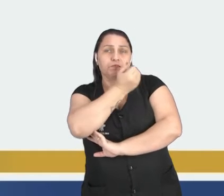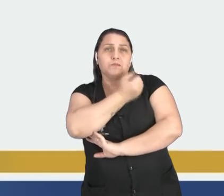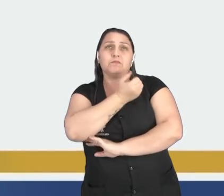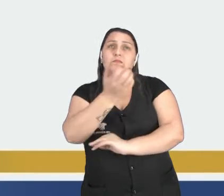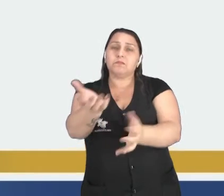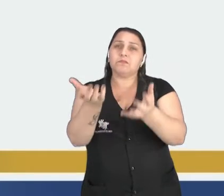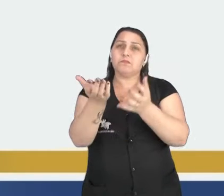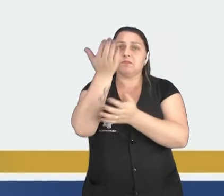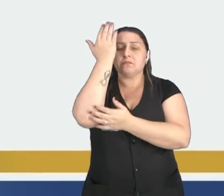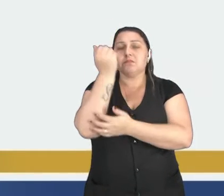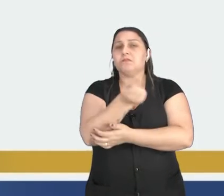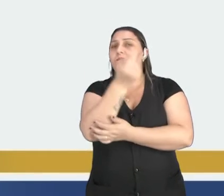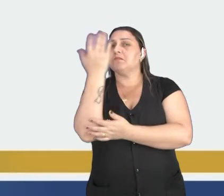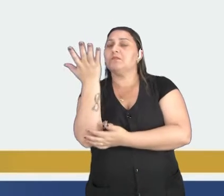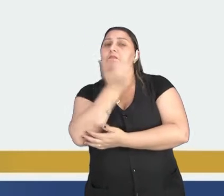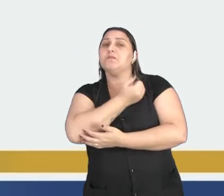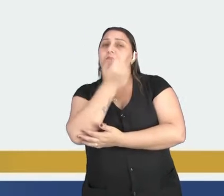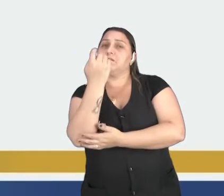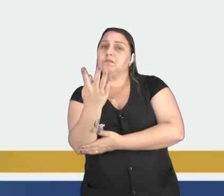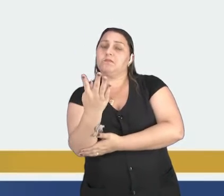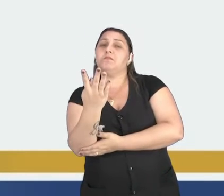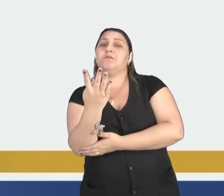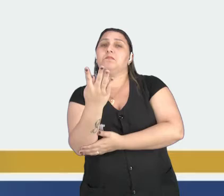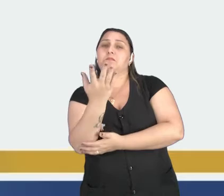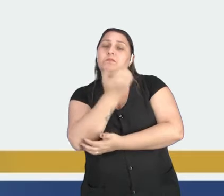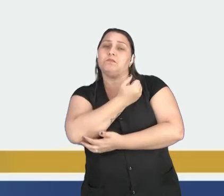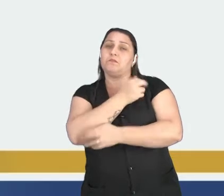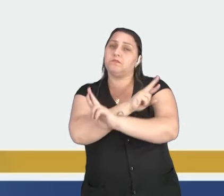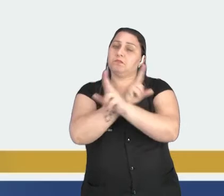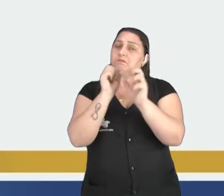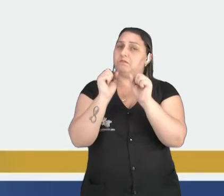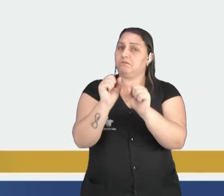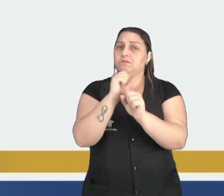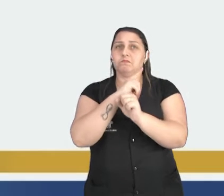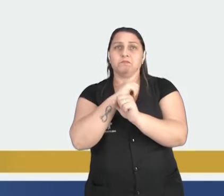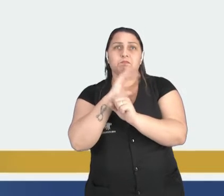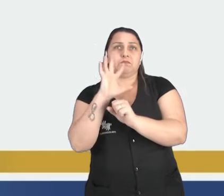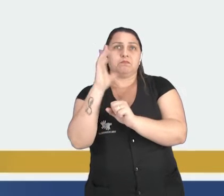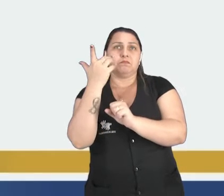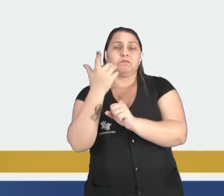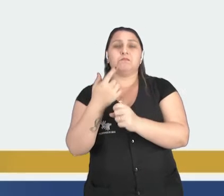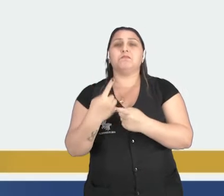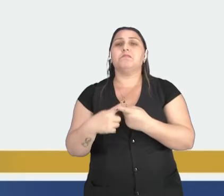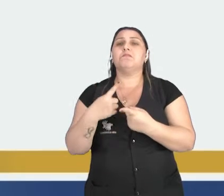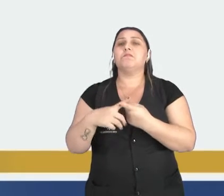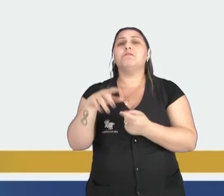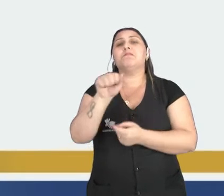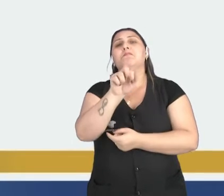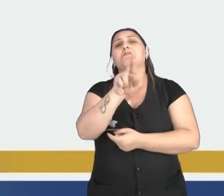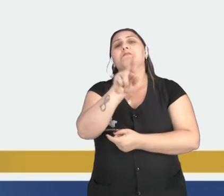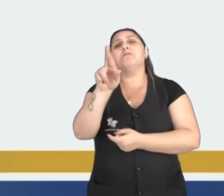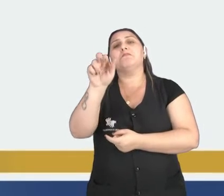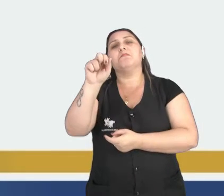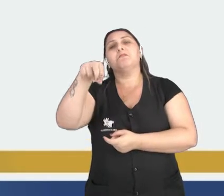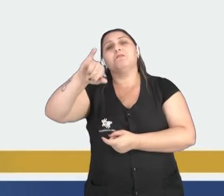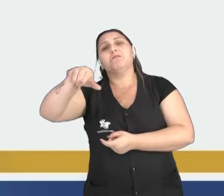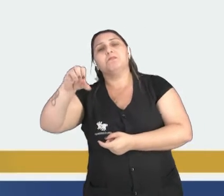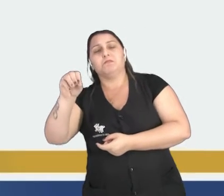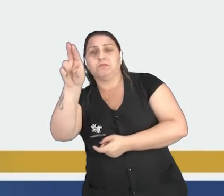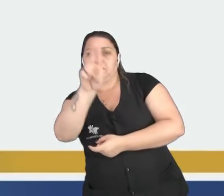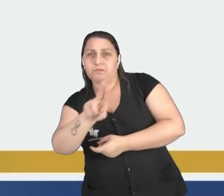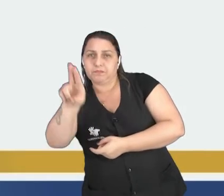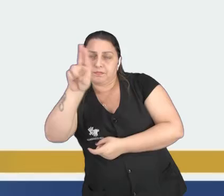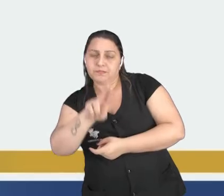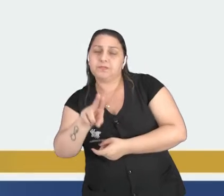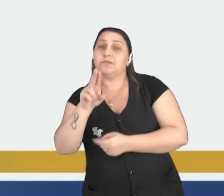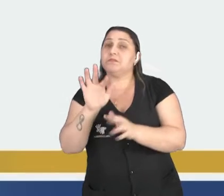eu quero saber quantos números de 4 algarismos distintos eu posso formar. Por que arranjo? Nesse caso, podemos utilizar